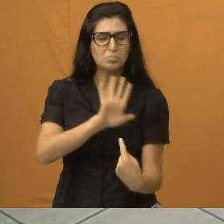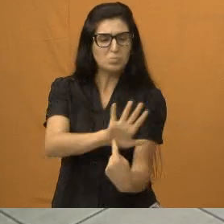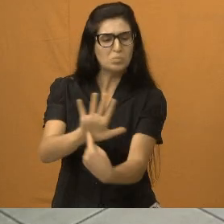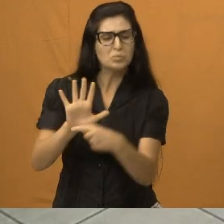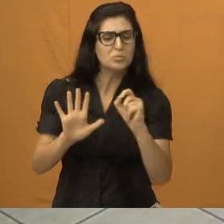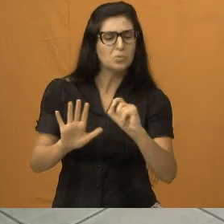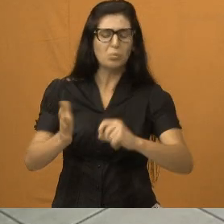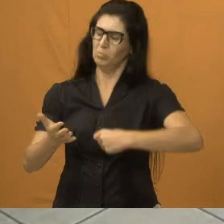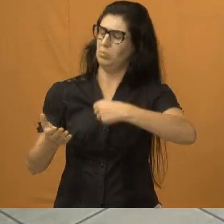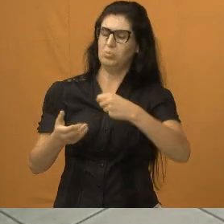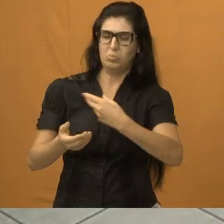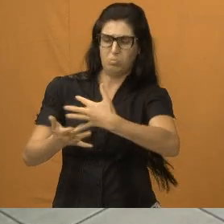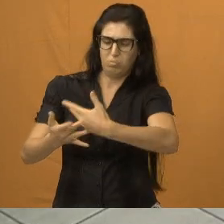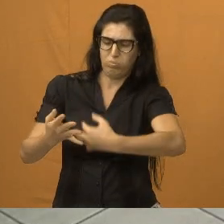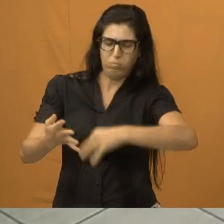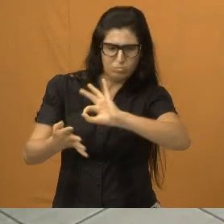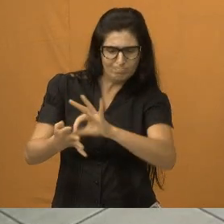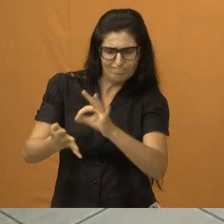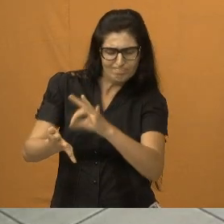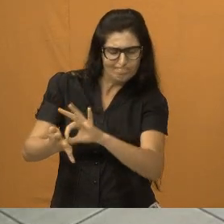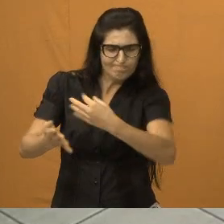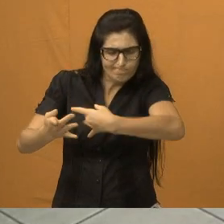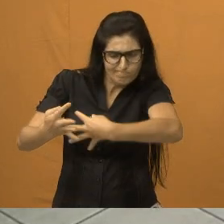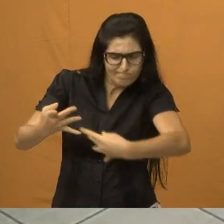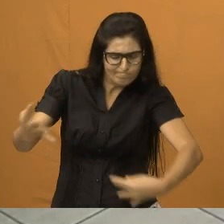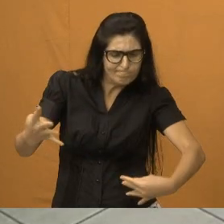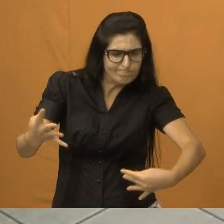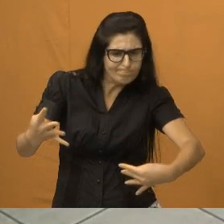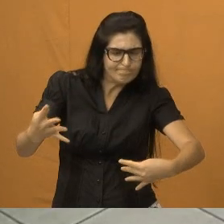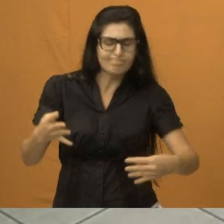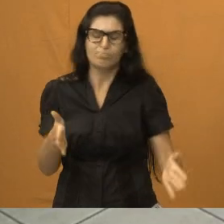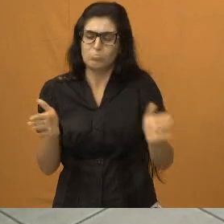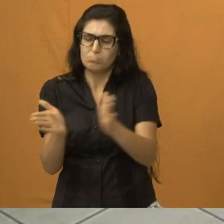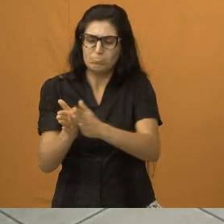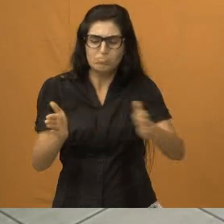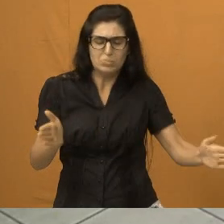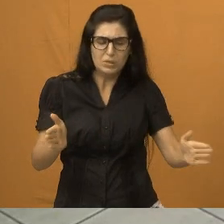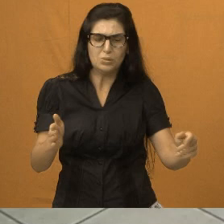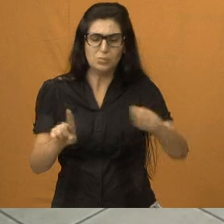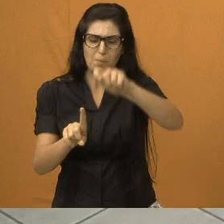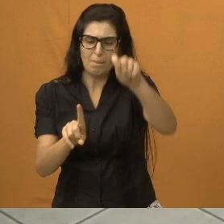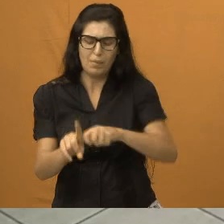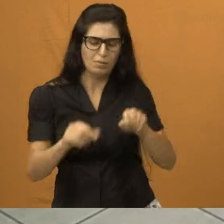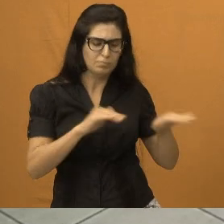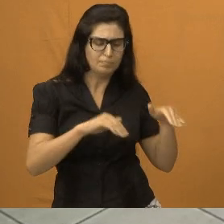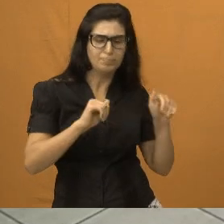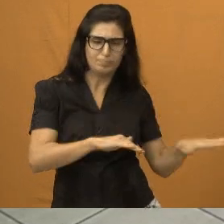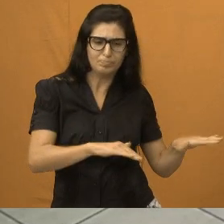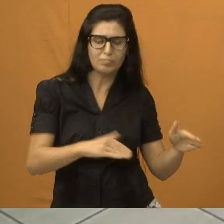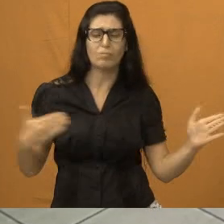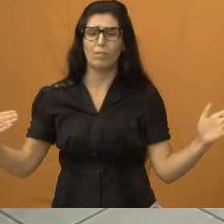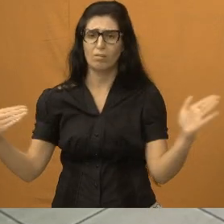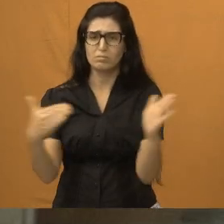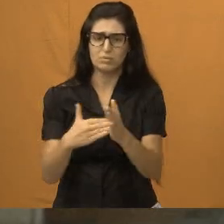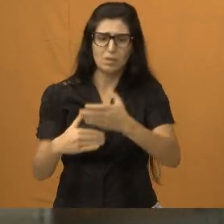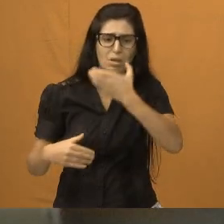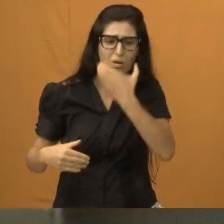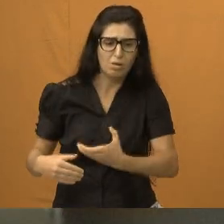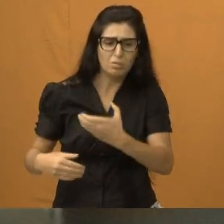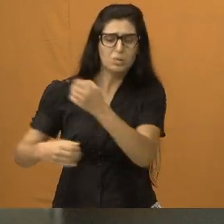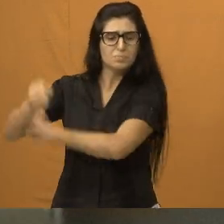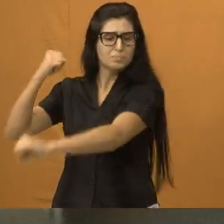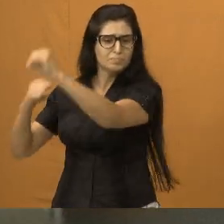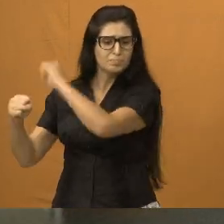demonstração das metas fiscais referente ao terceiro quadrimestre de 2017, conforme edital